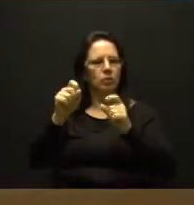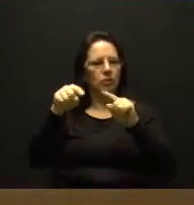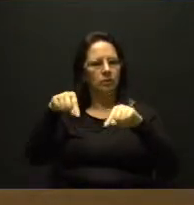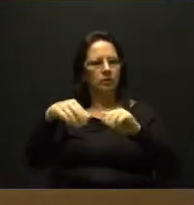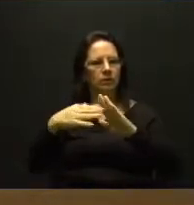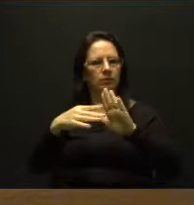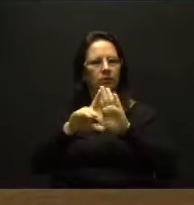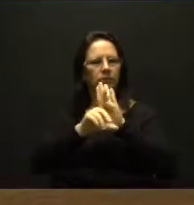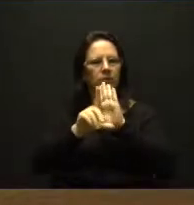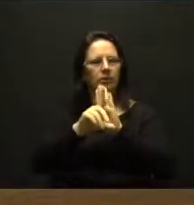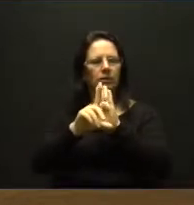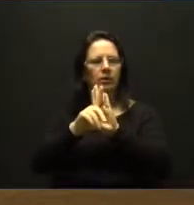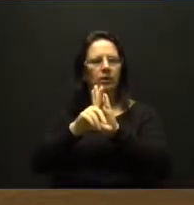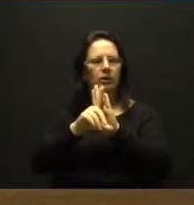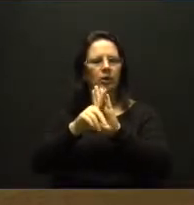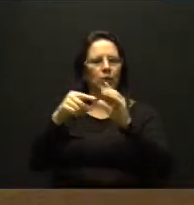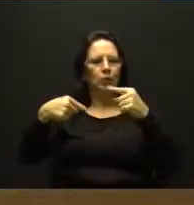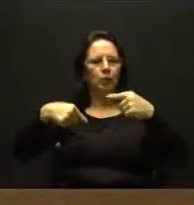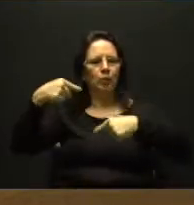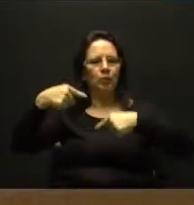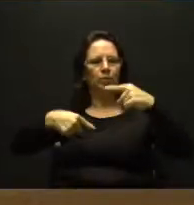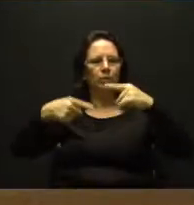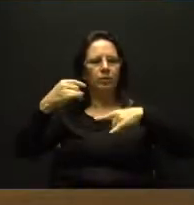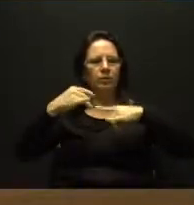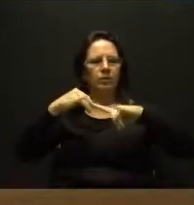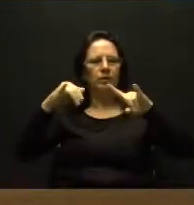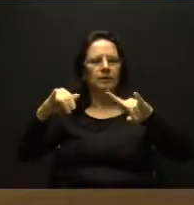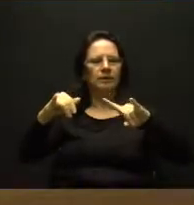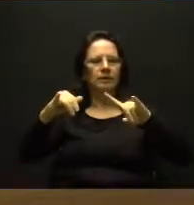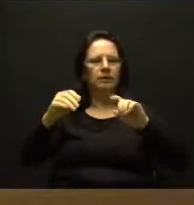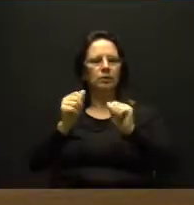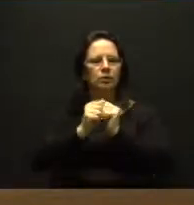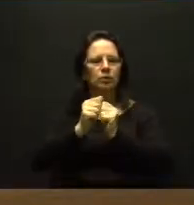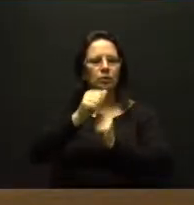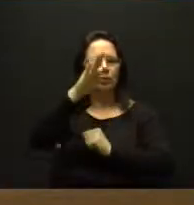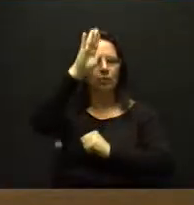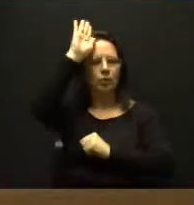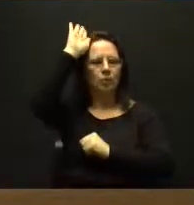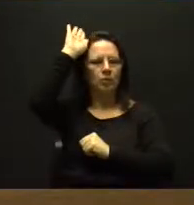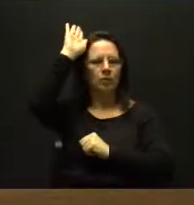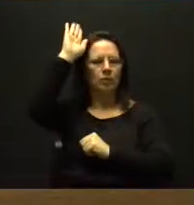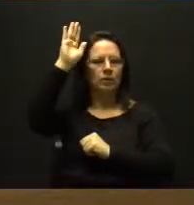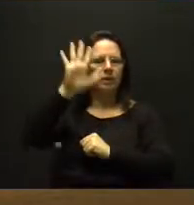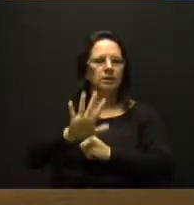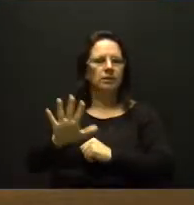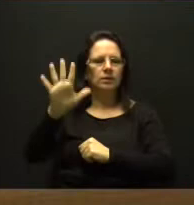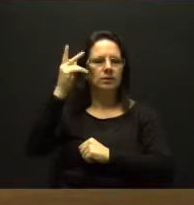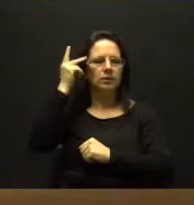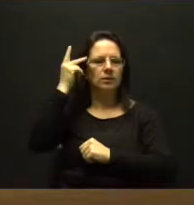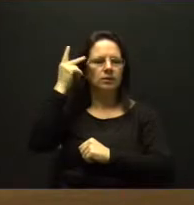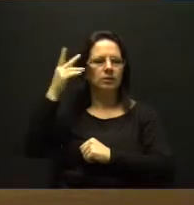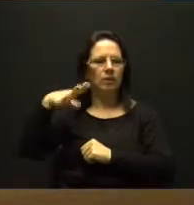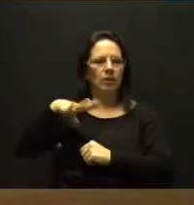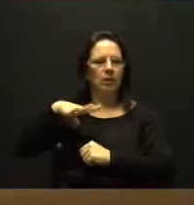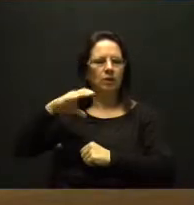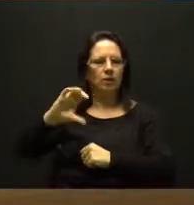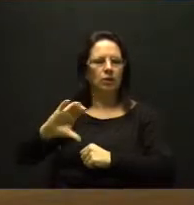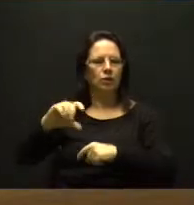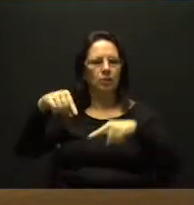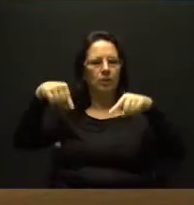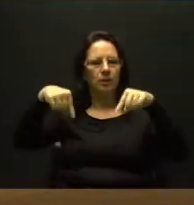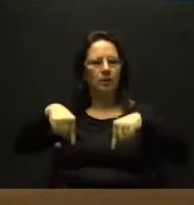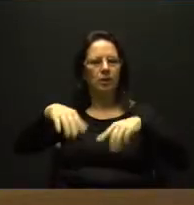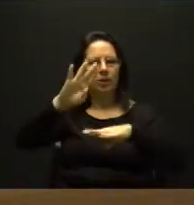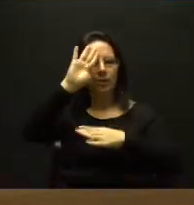dá continuidade à discussão do corpo de bombeiro aqui da cidade de cubatão que tem muita coisa a ser feito e